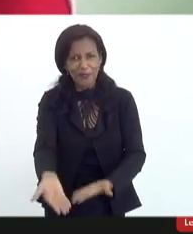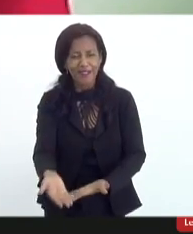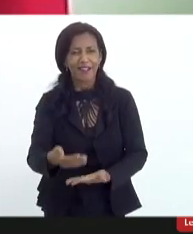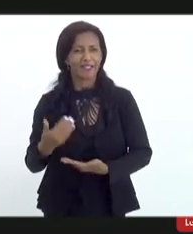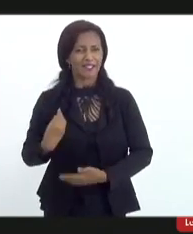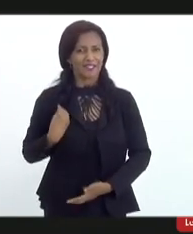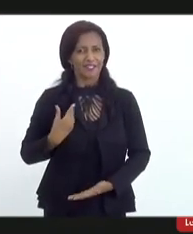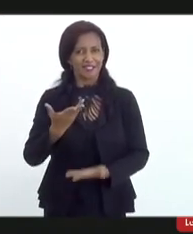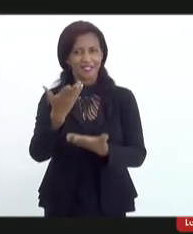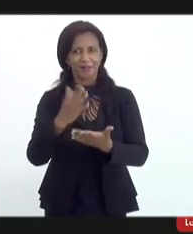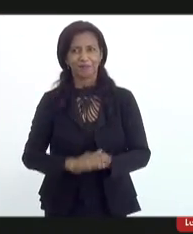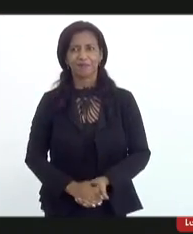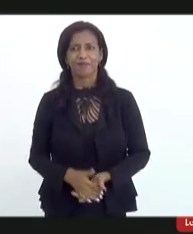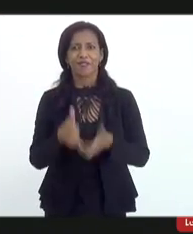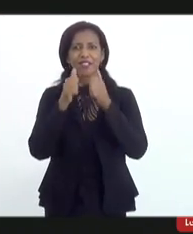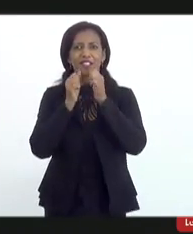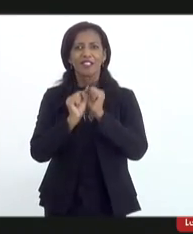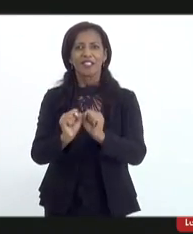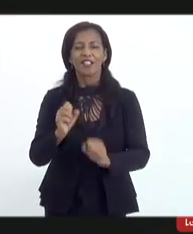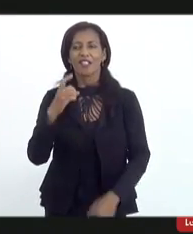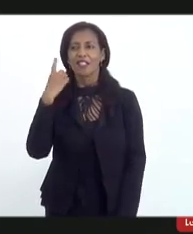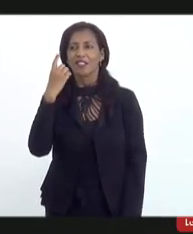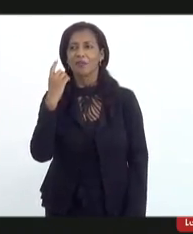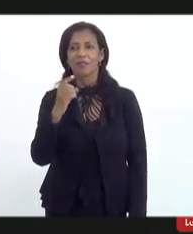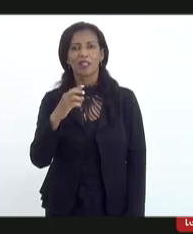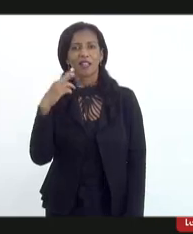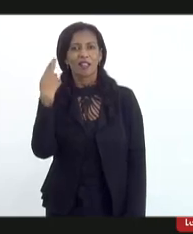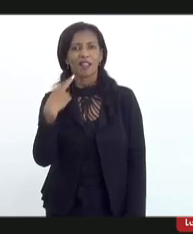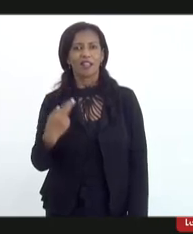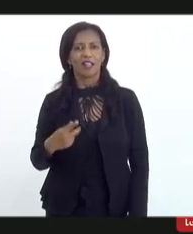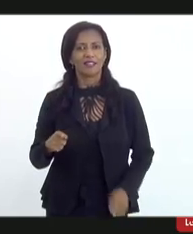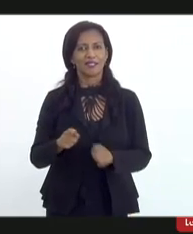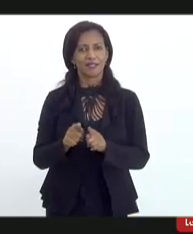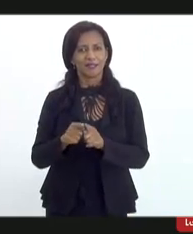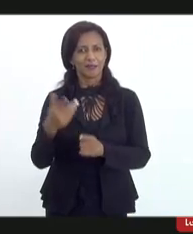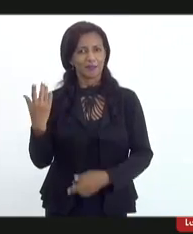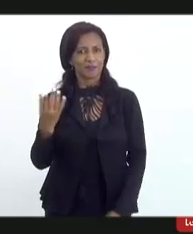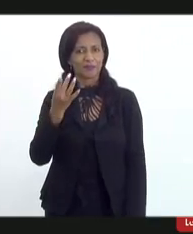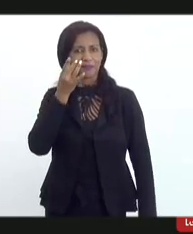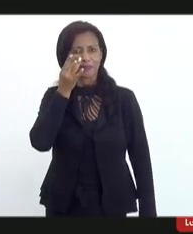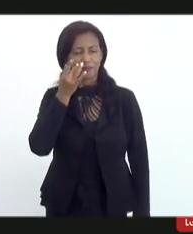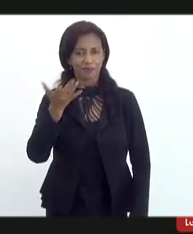sua presença. A assessoria da deputada Renata Souza presente também.